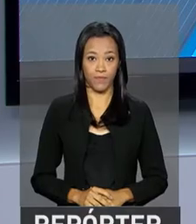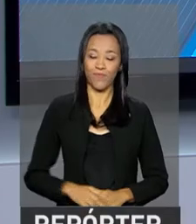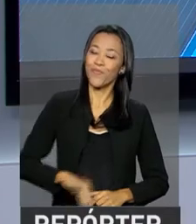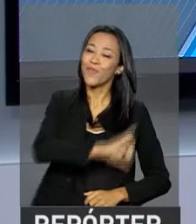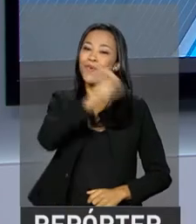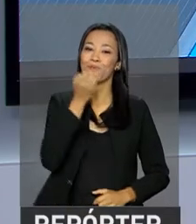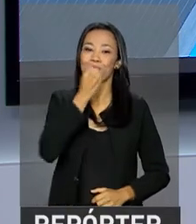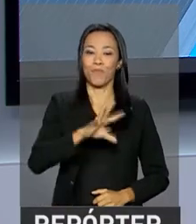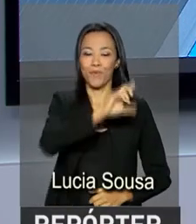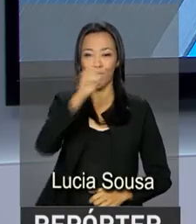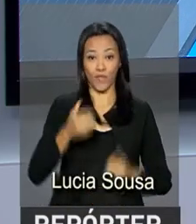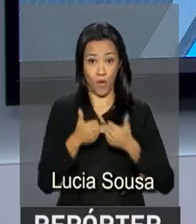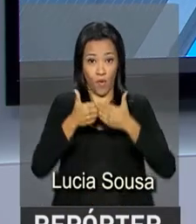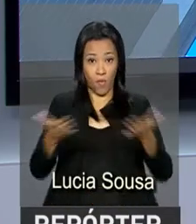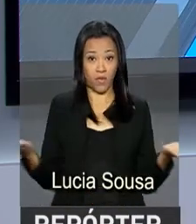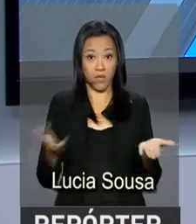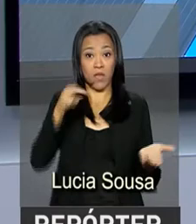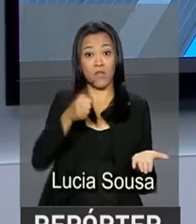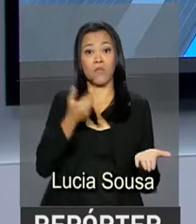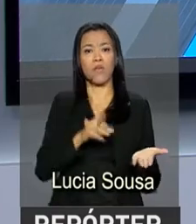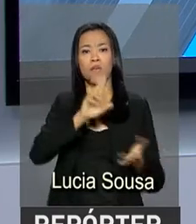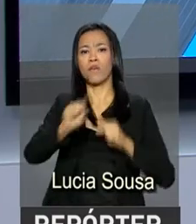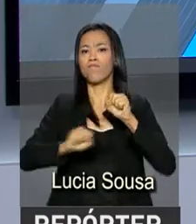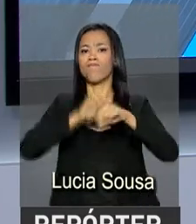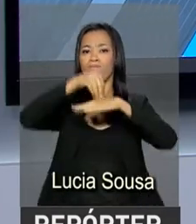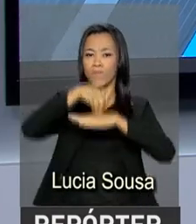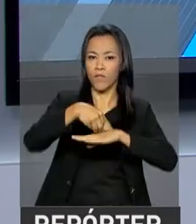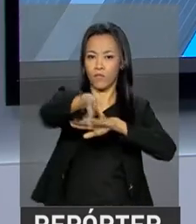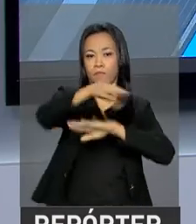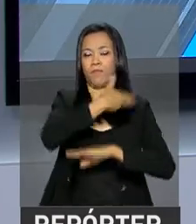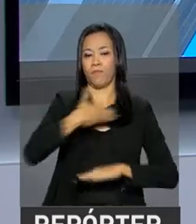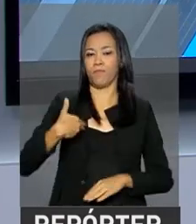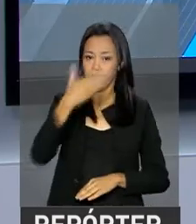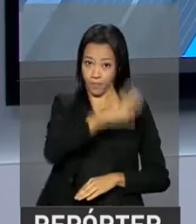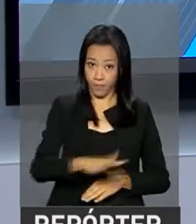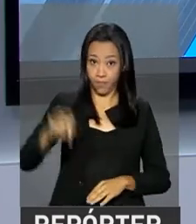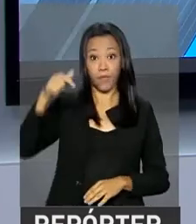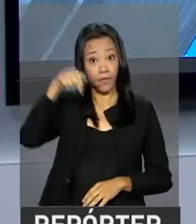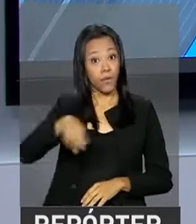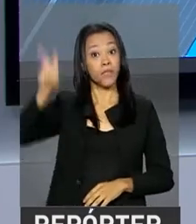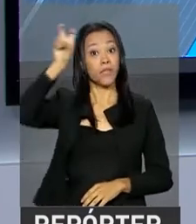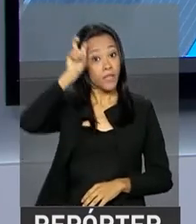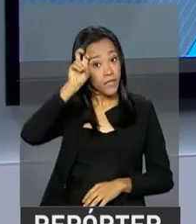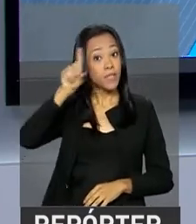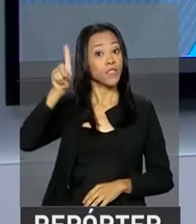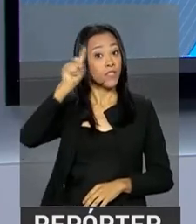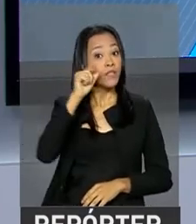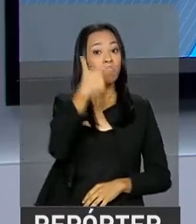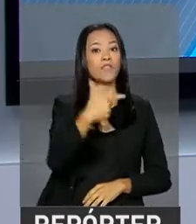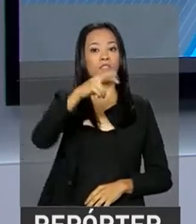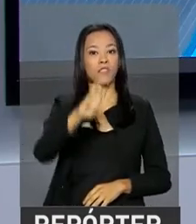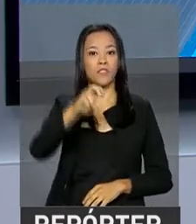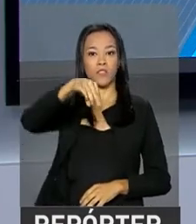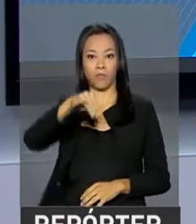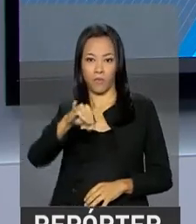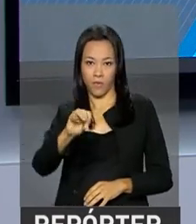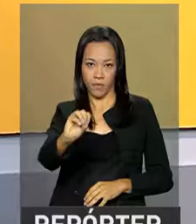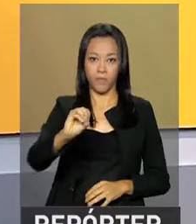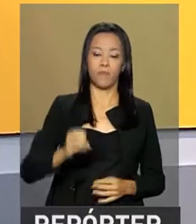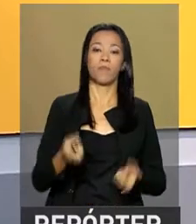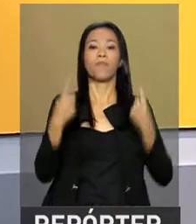Olá, bom dia. Começa agora o Repórter NBR com as notícias do governo federal desta quinta-feira, 25 de